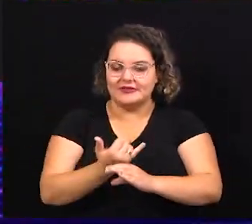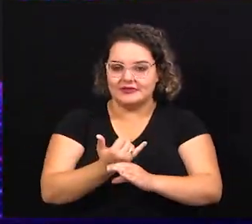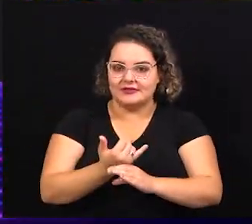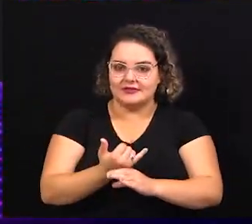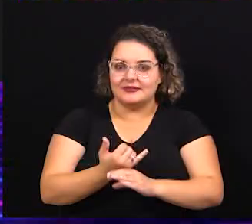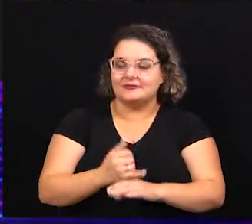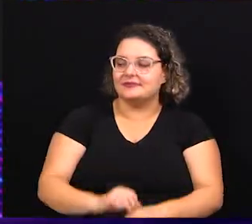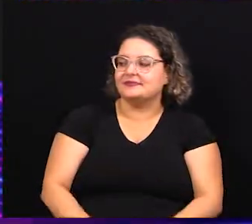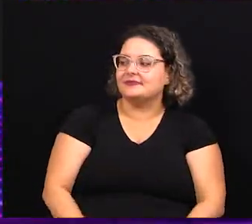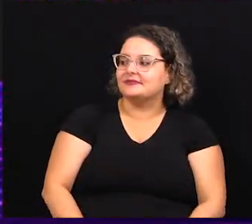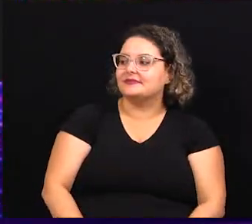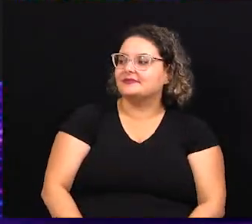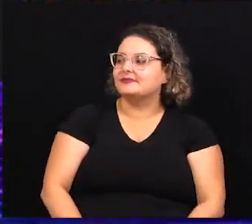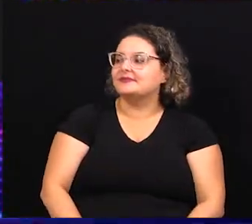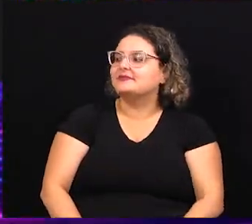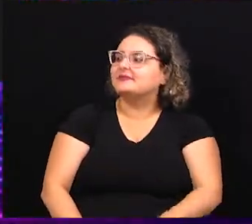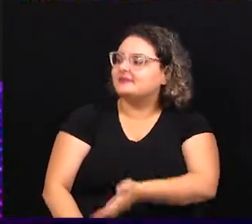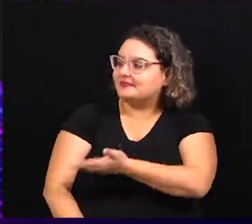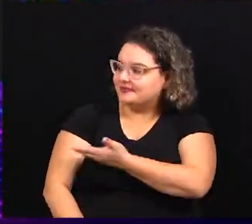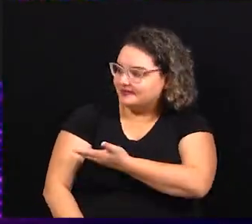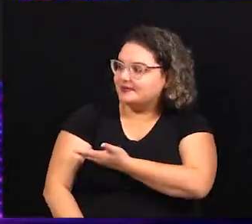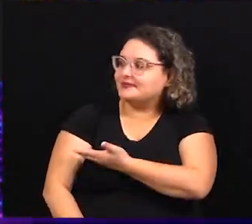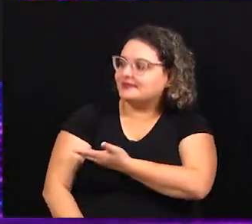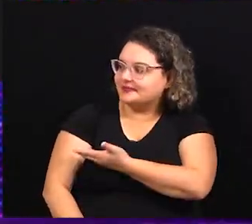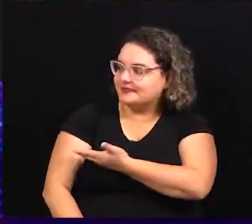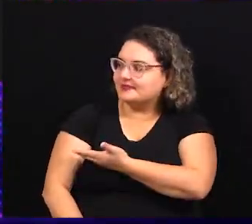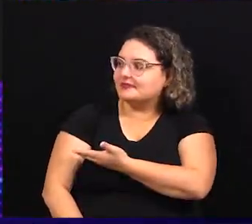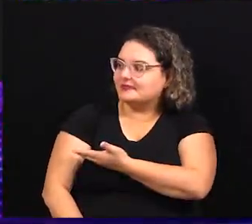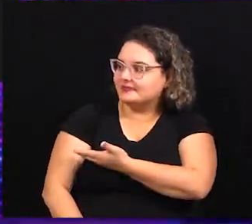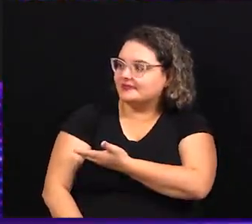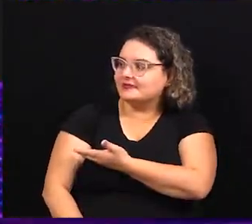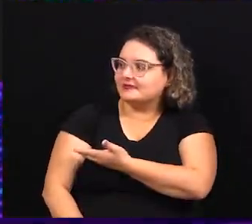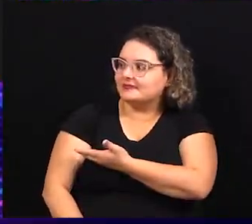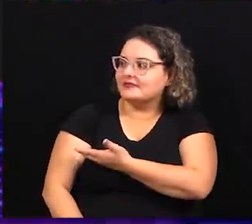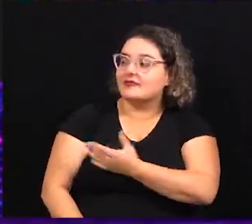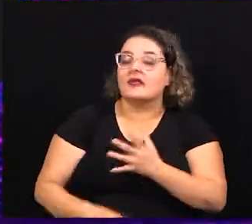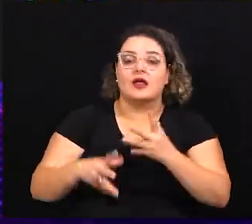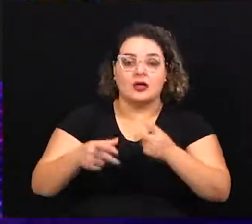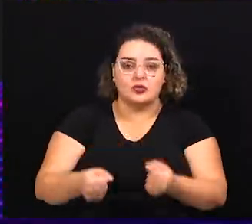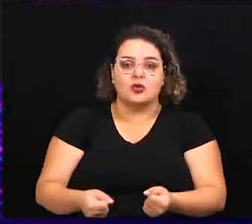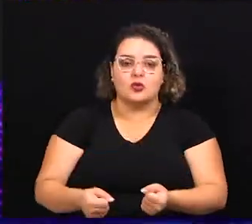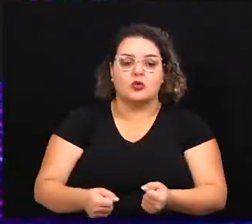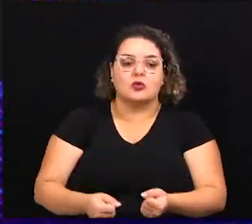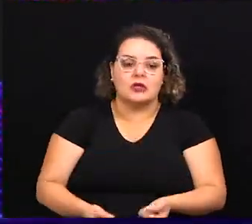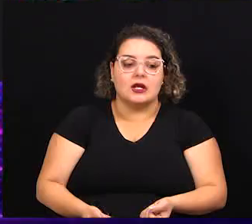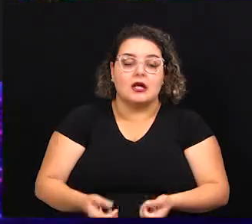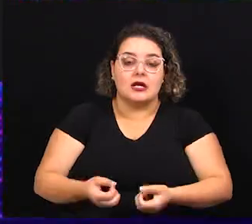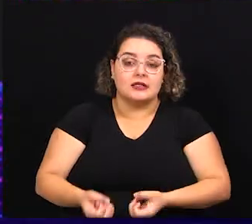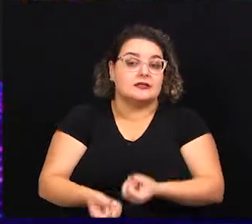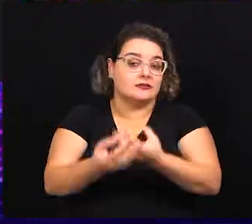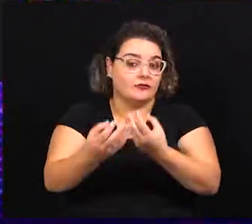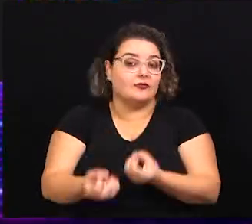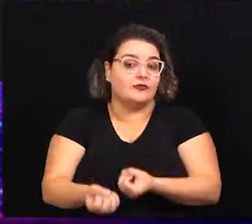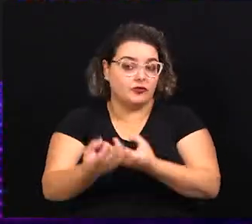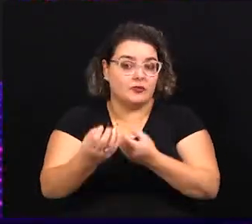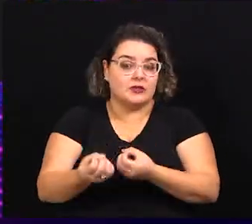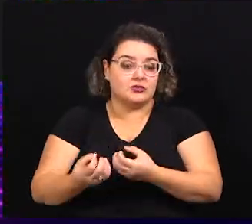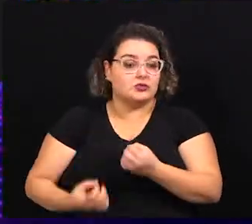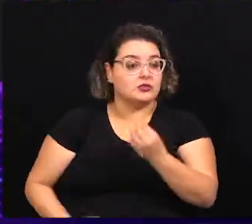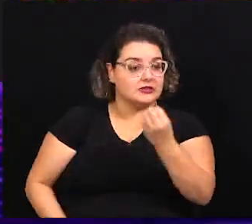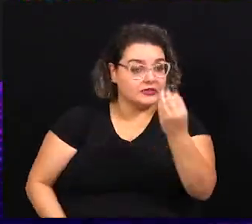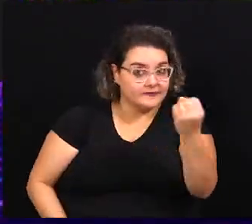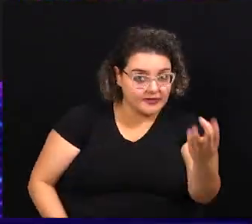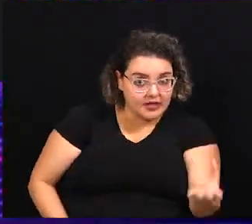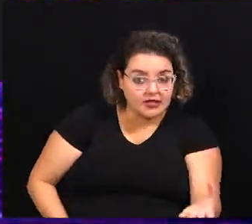YouTube, Ives Tomazini, que inclusive você vai encontrar também um documentário que eu fiz essa viagem na Amazônia. Eu filmei